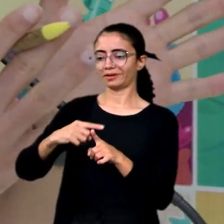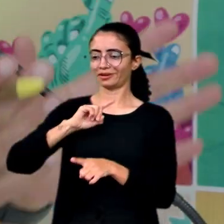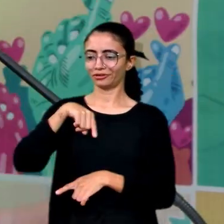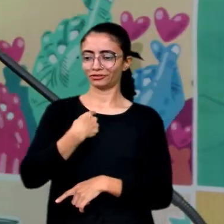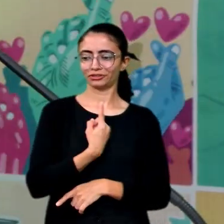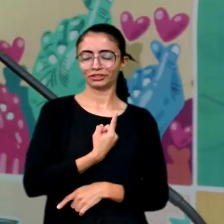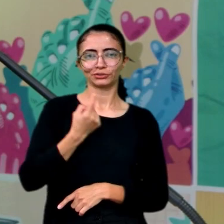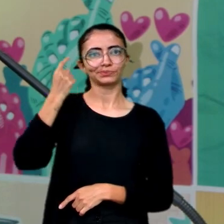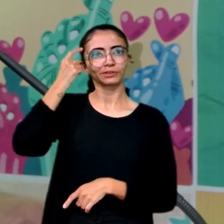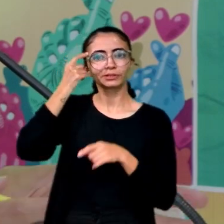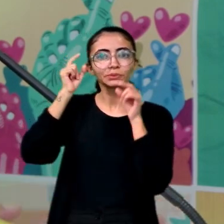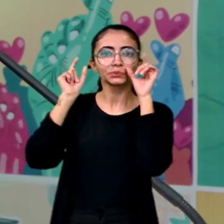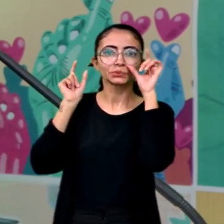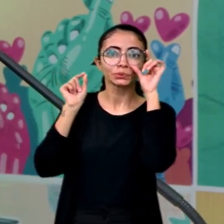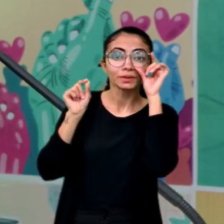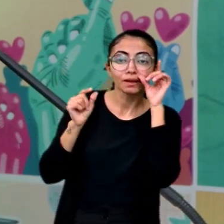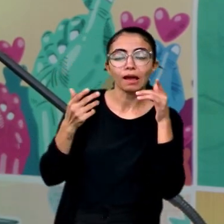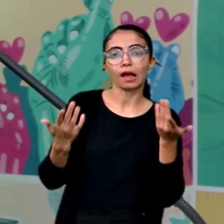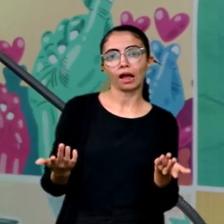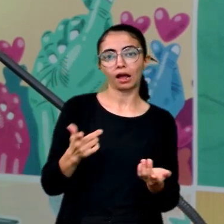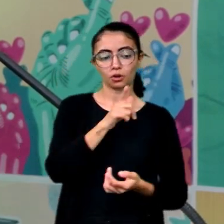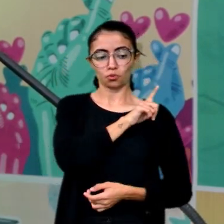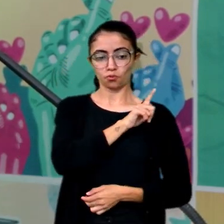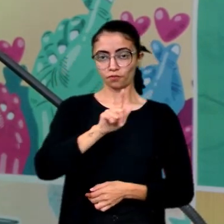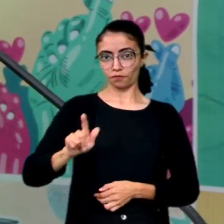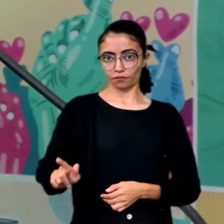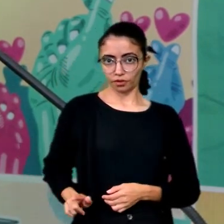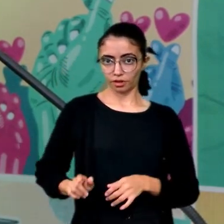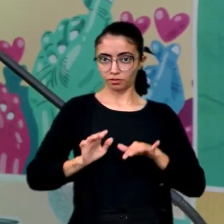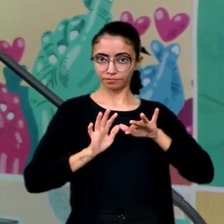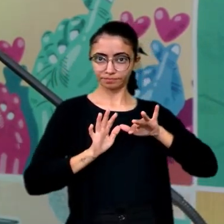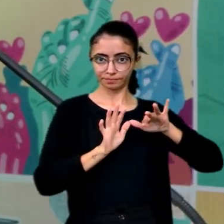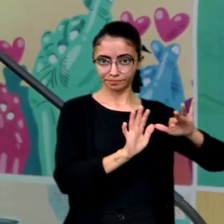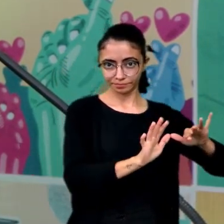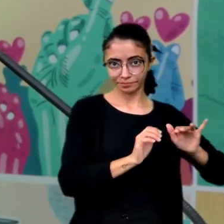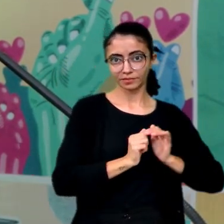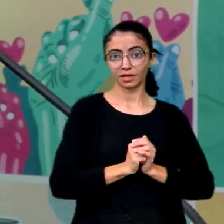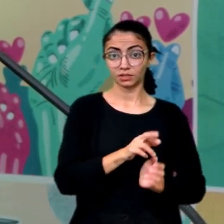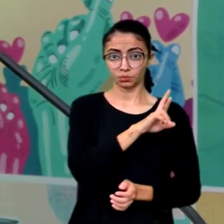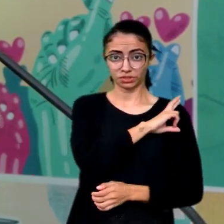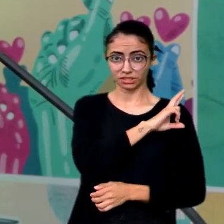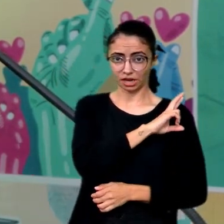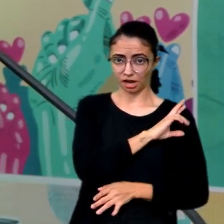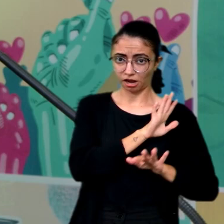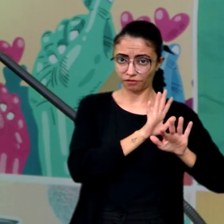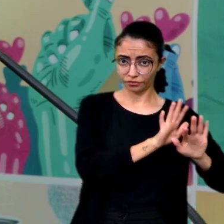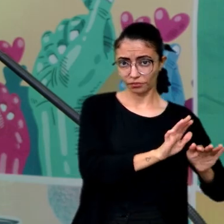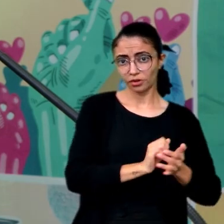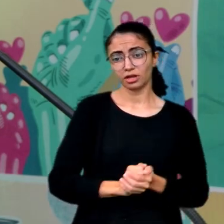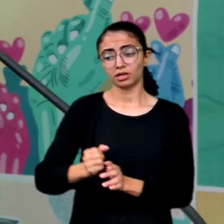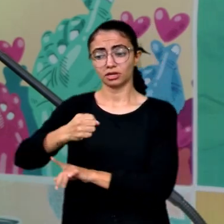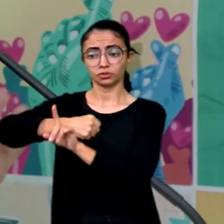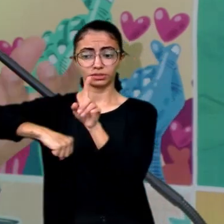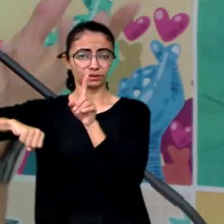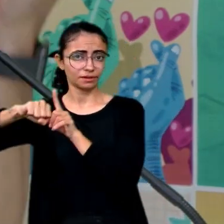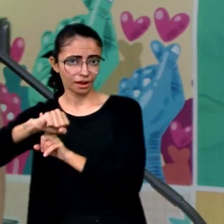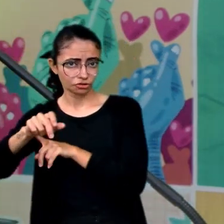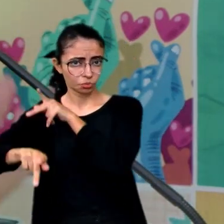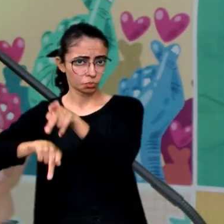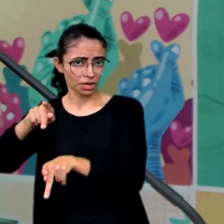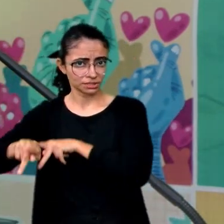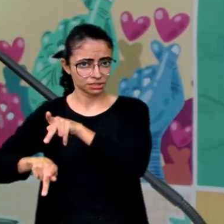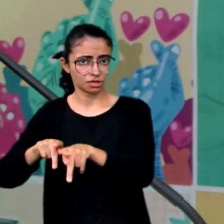norteado a pensar que o governo tem a sua parcela e a outra parcela da população. Exato. Né? A gente não teve essa instrução